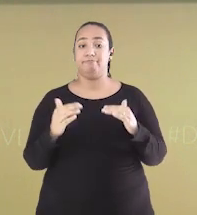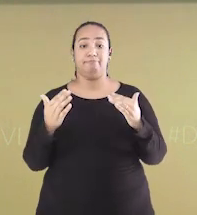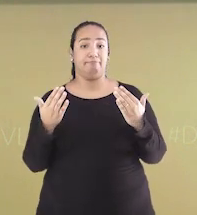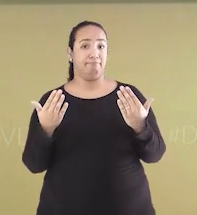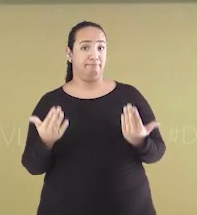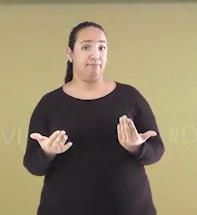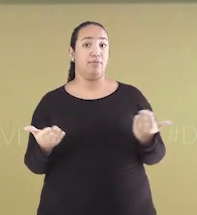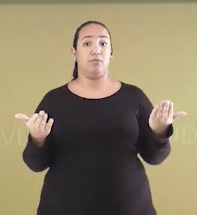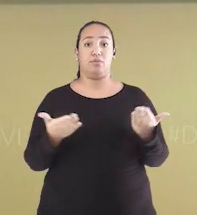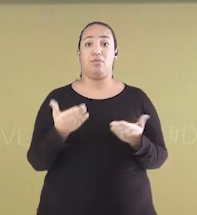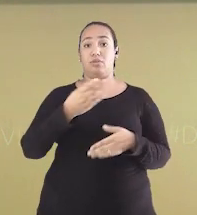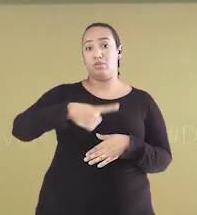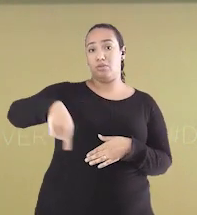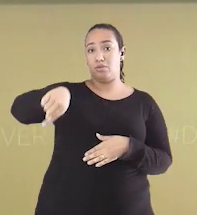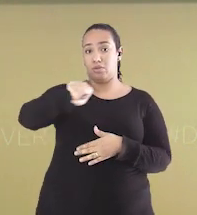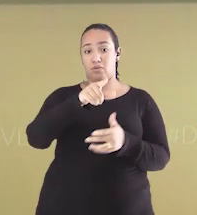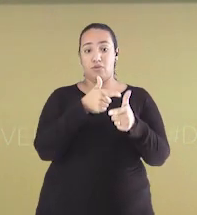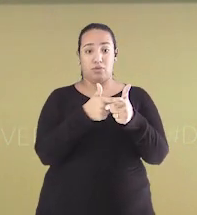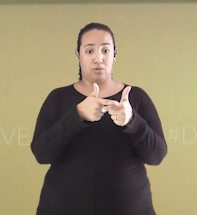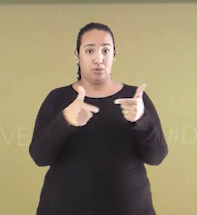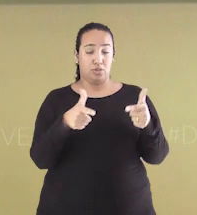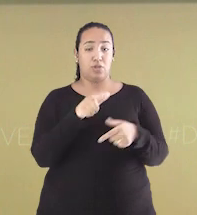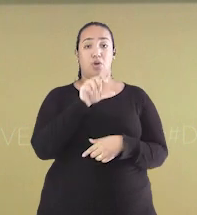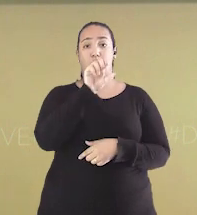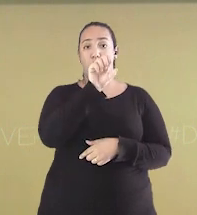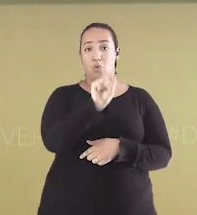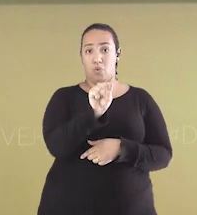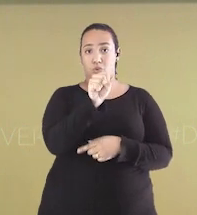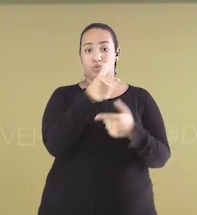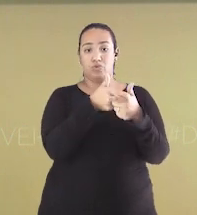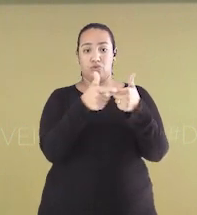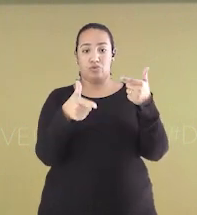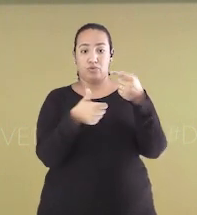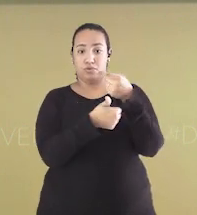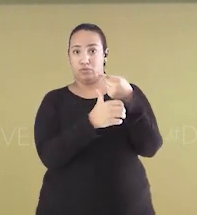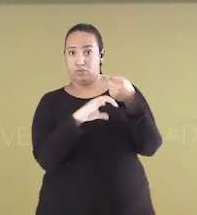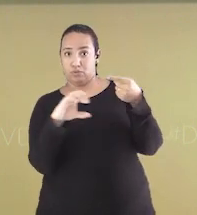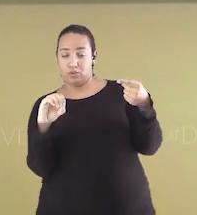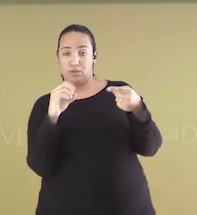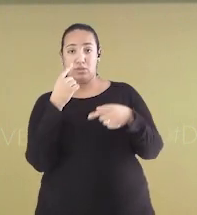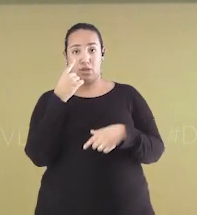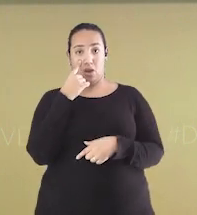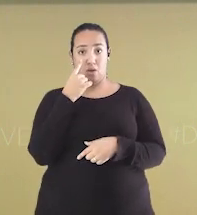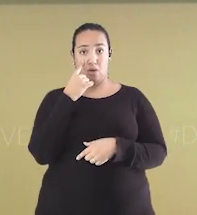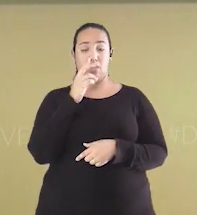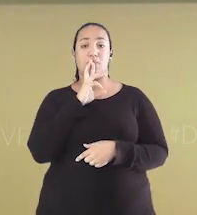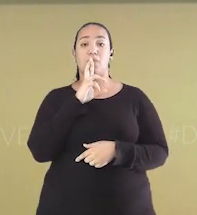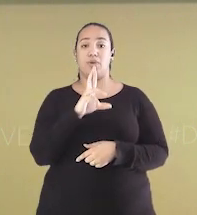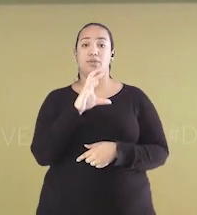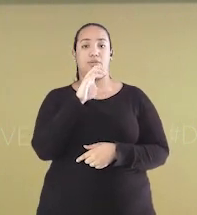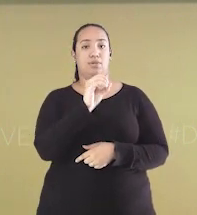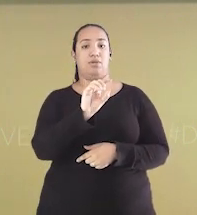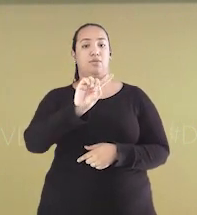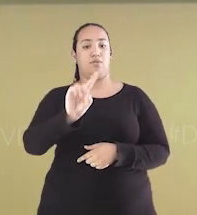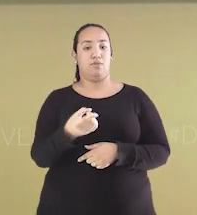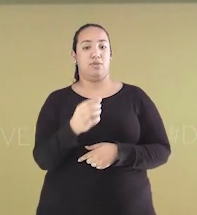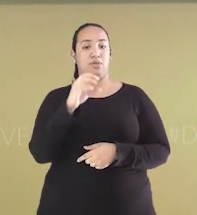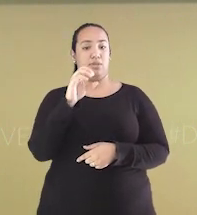vamos dividir 8 por 100 e chegamos a um valor de